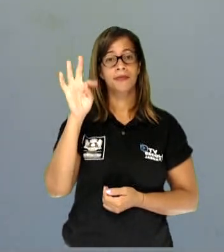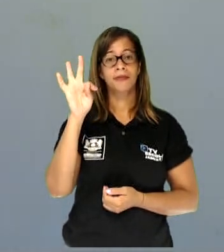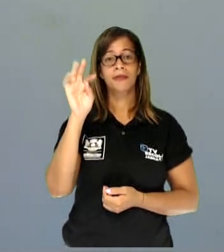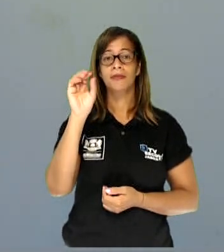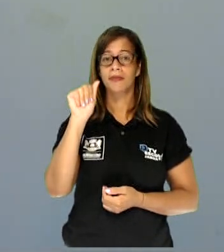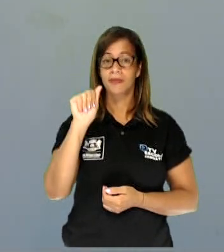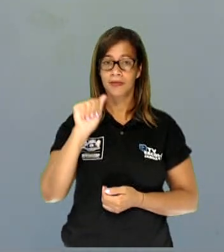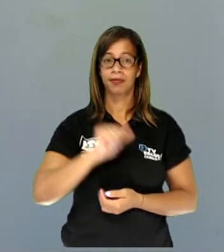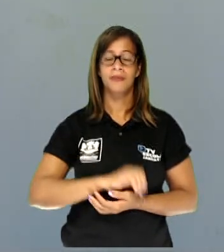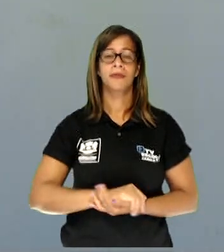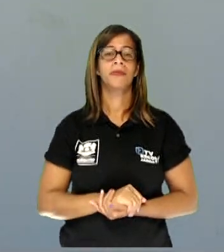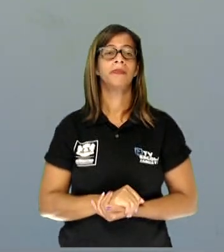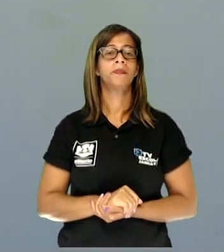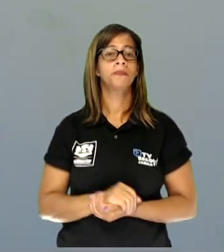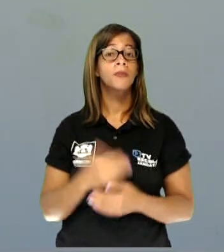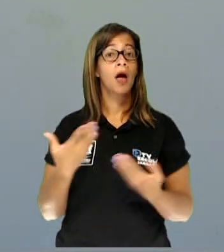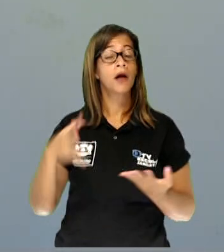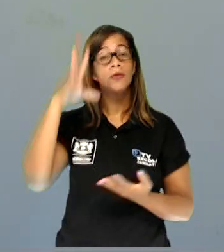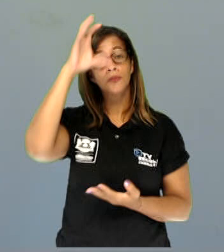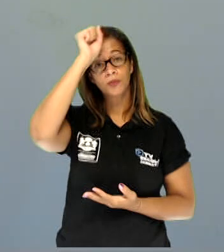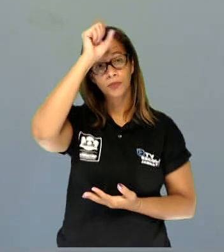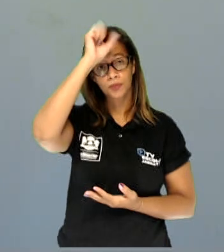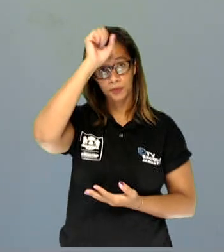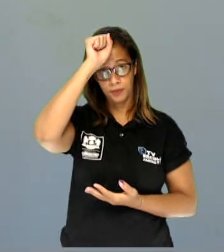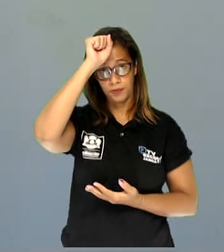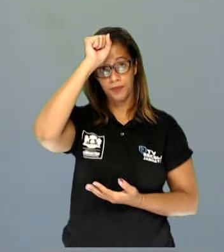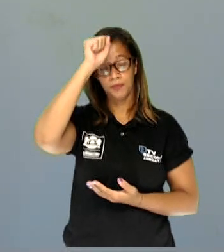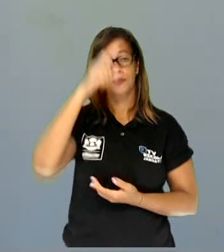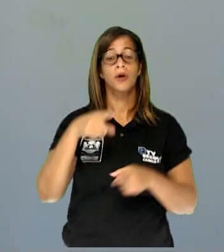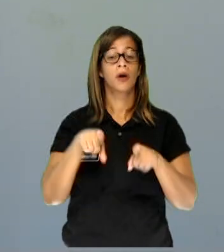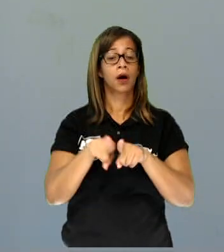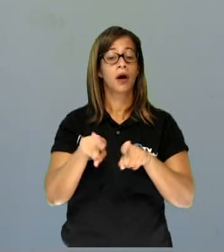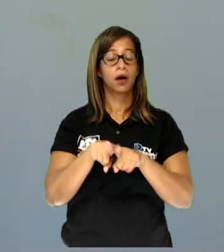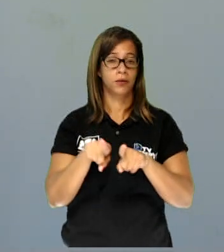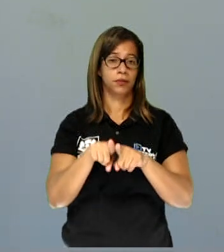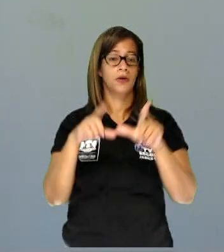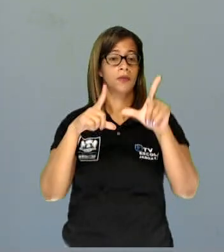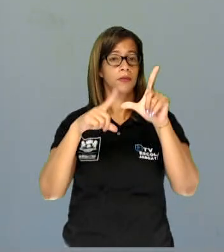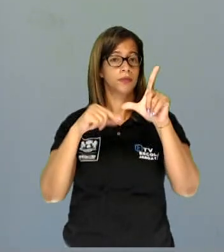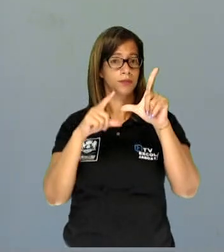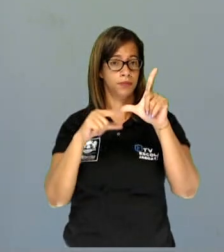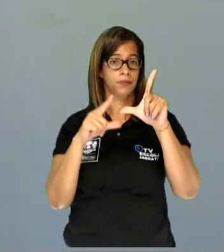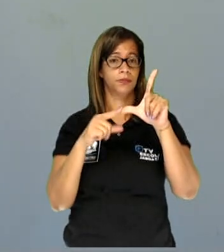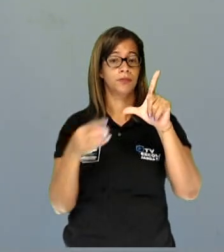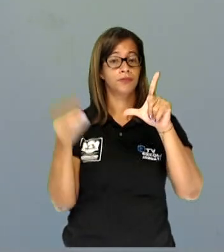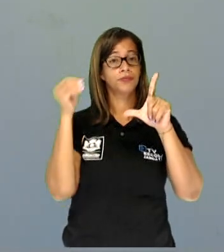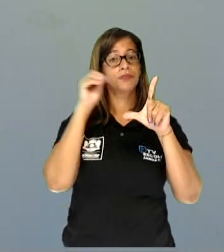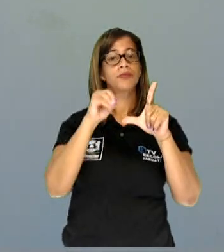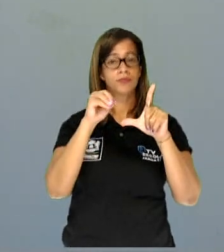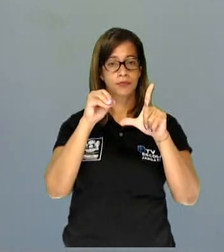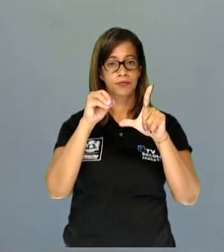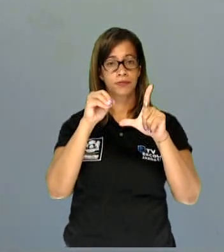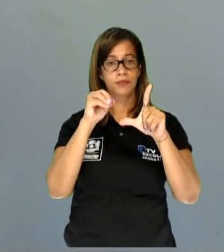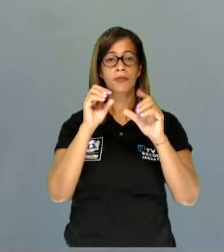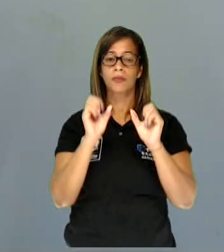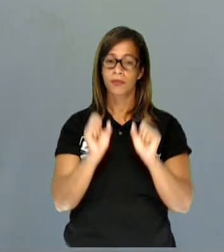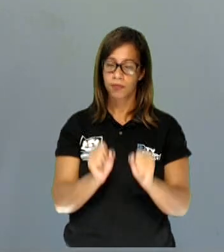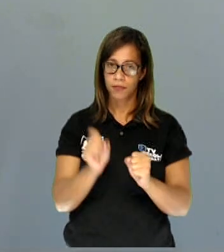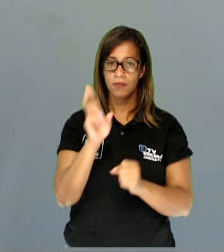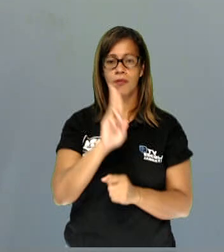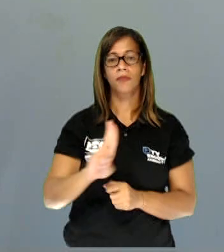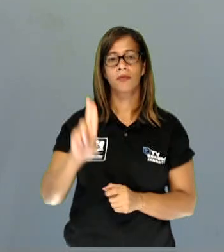aprende que as mesmas letras que a gente usa para escrever a palavra barata, a gente também pode usar para escrever